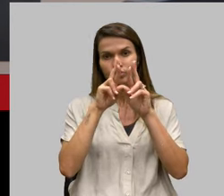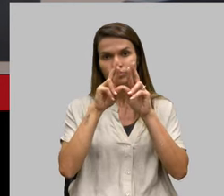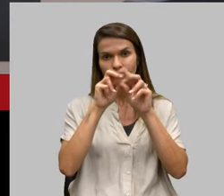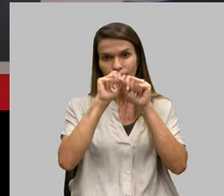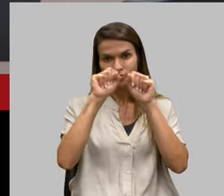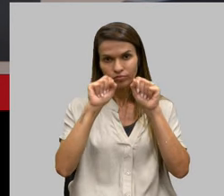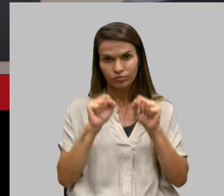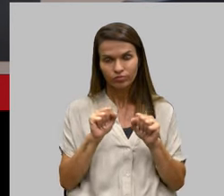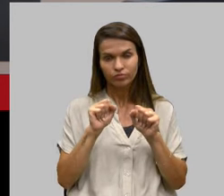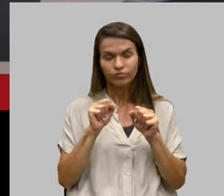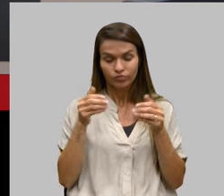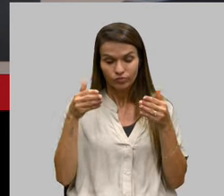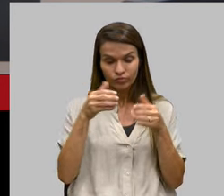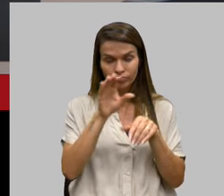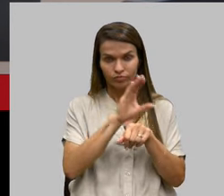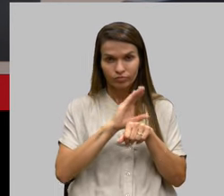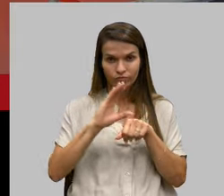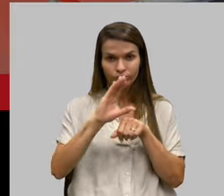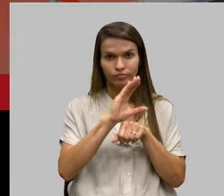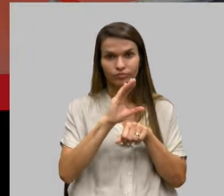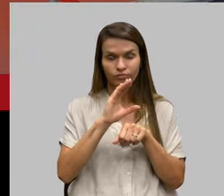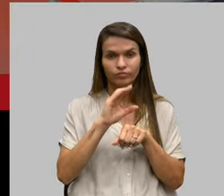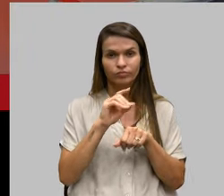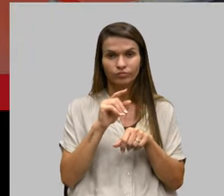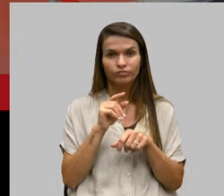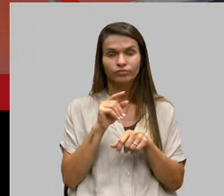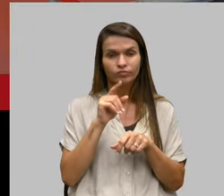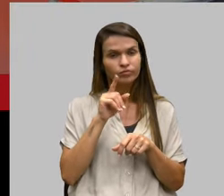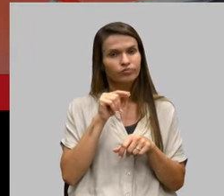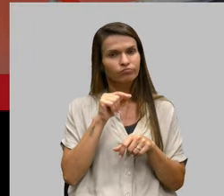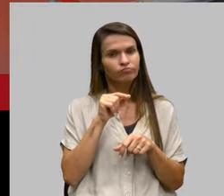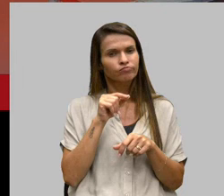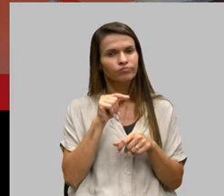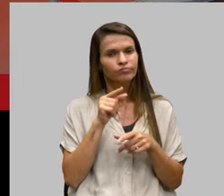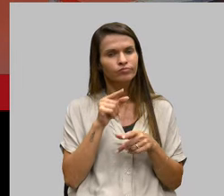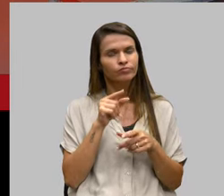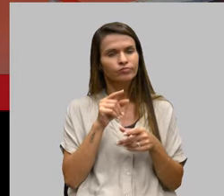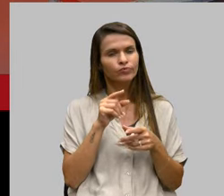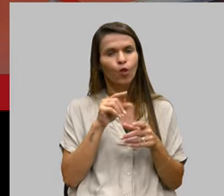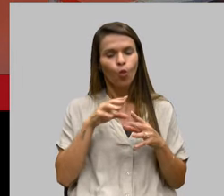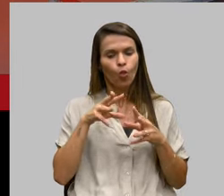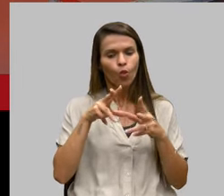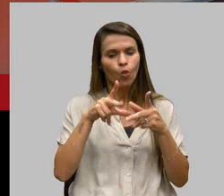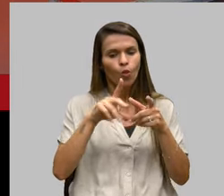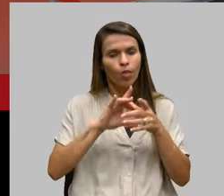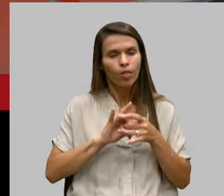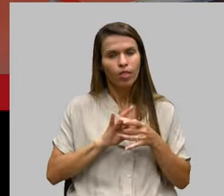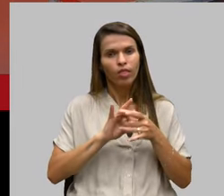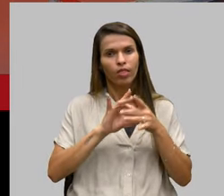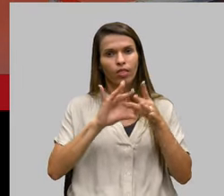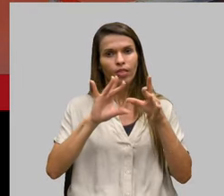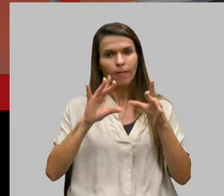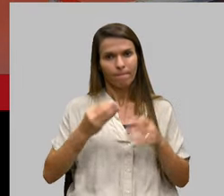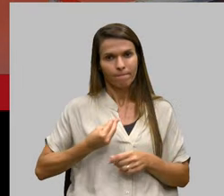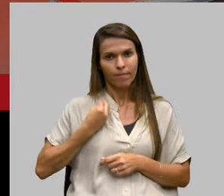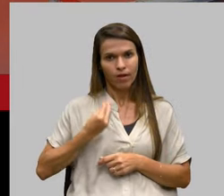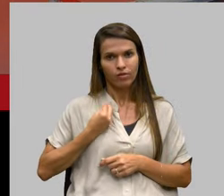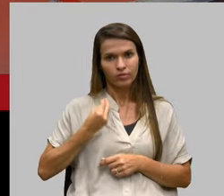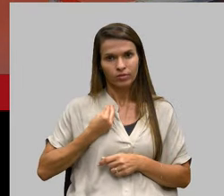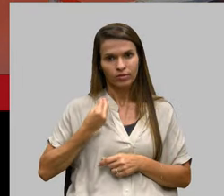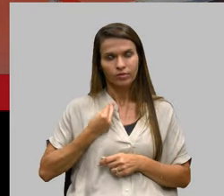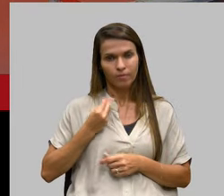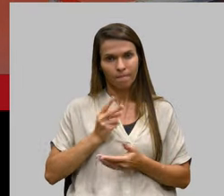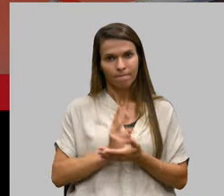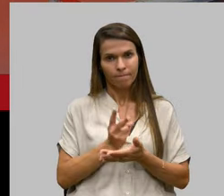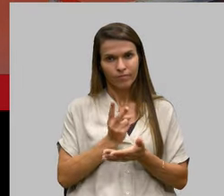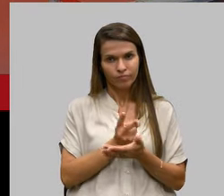constitucional que ele é solidário quer dizer todos participam do da mesma caixinha e